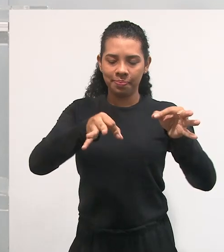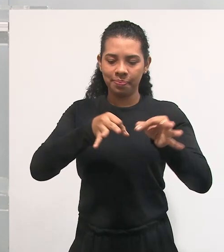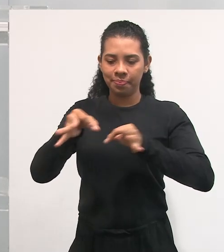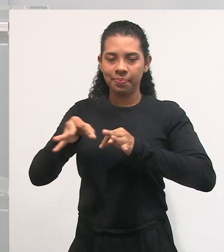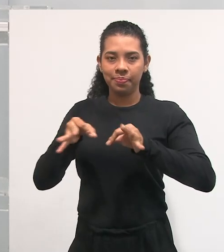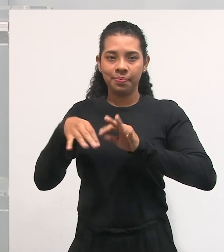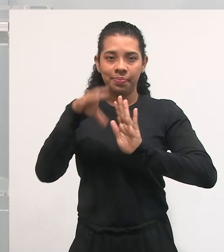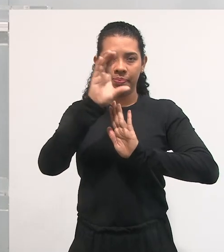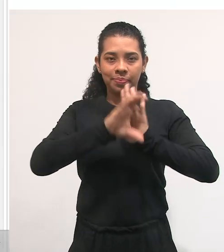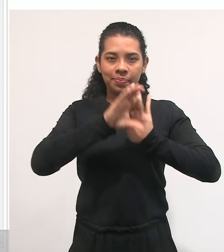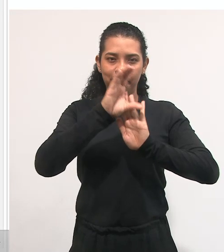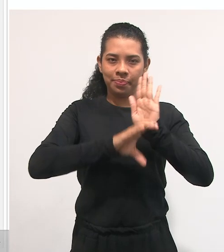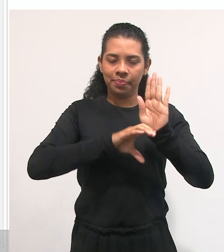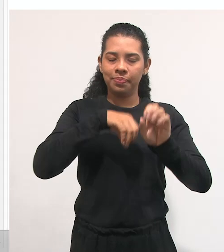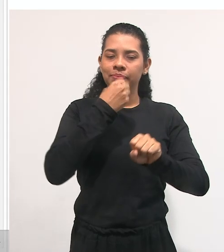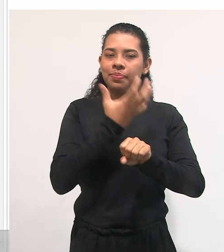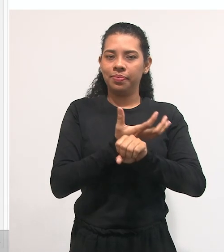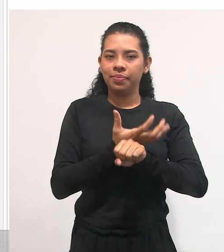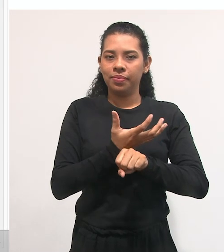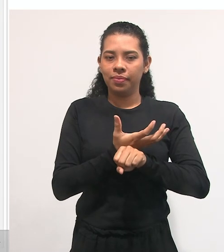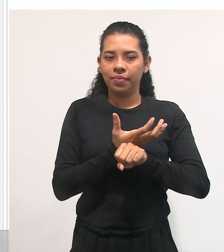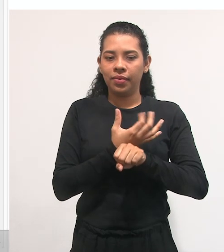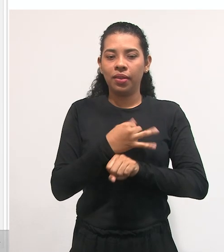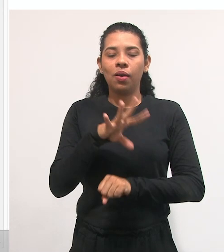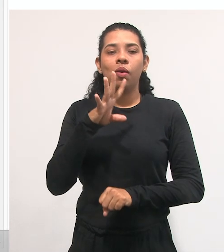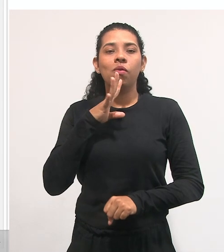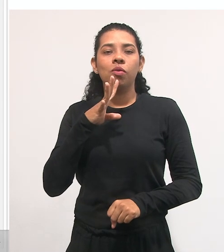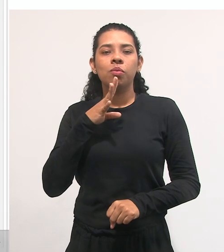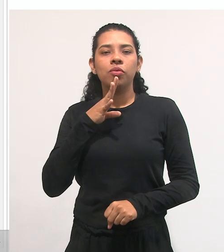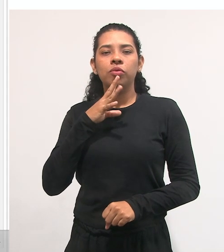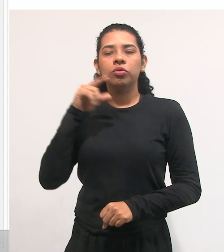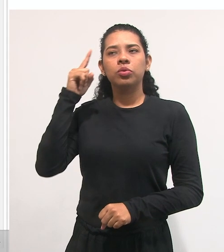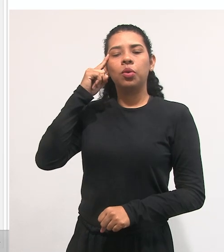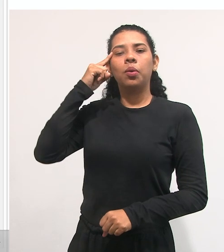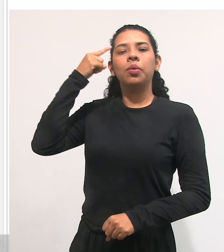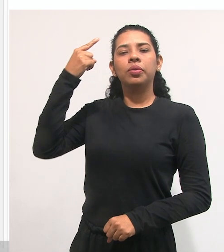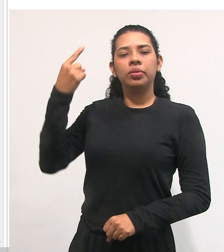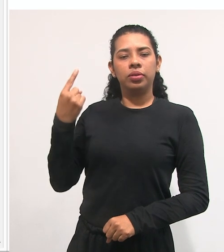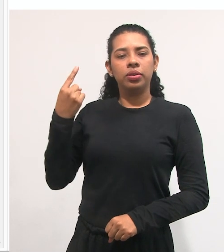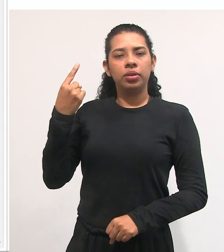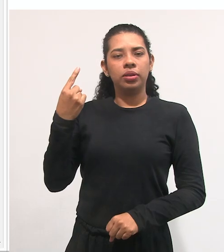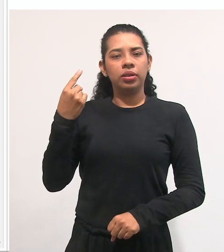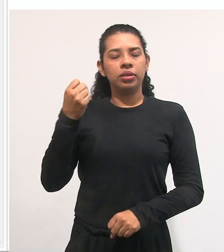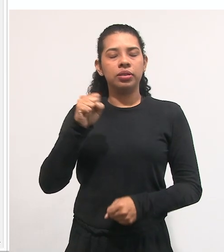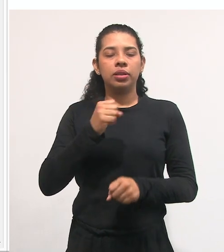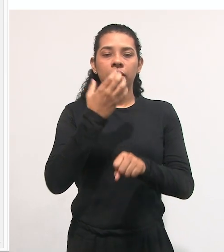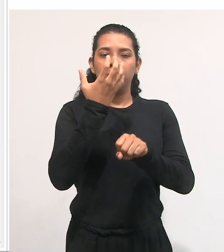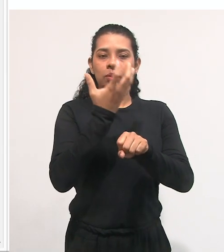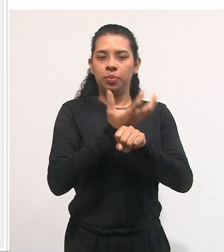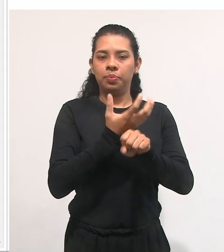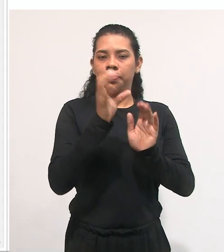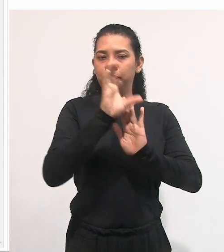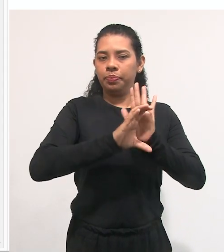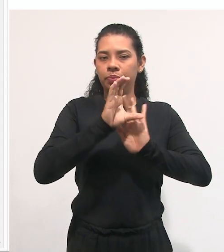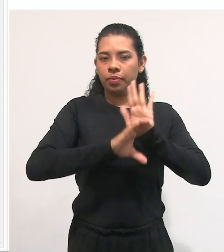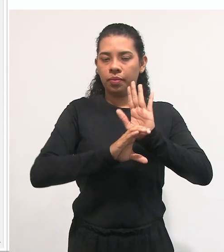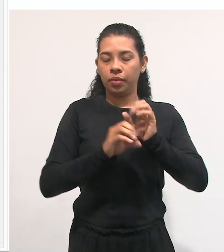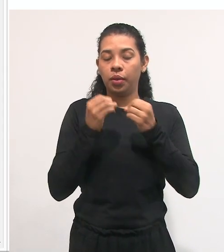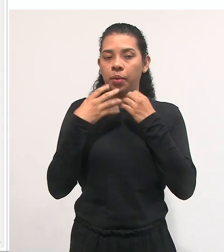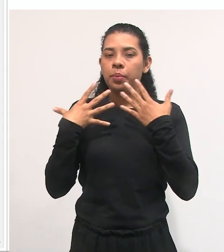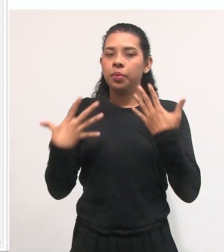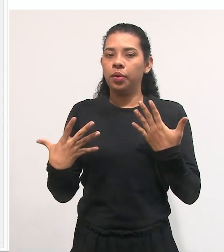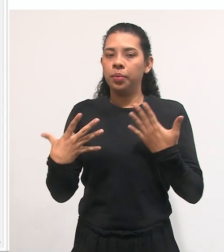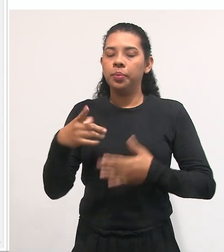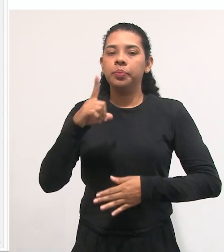do currículo. Então, vamos conhecer aqui algumas ideias que a gente tem sobre o currículo. Bom, o